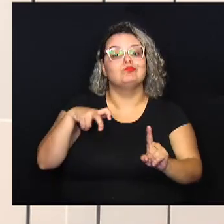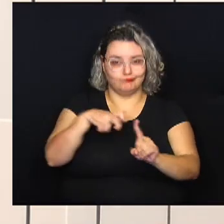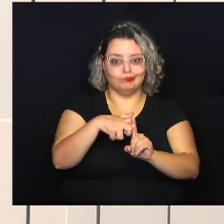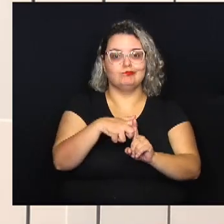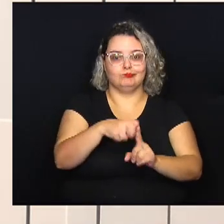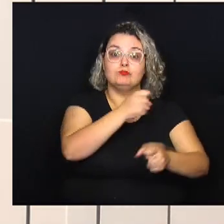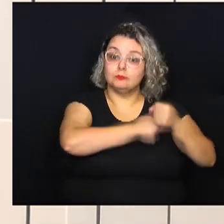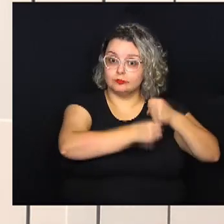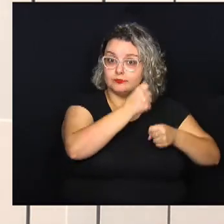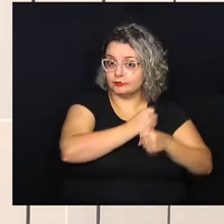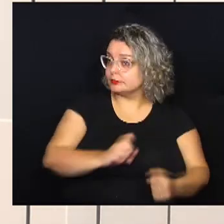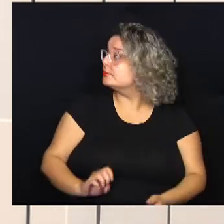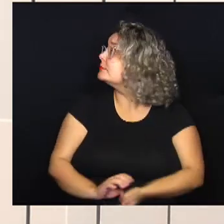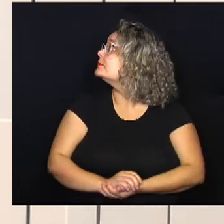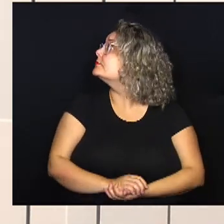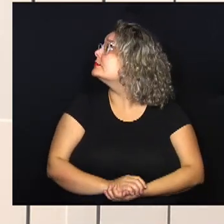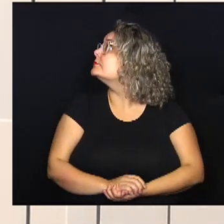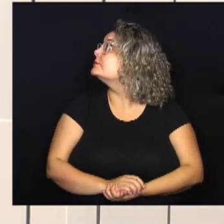ano passado.